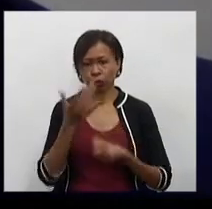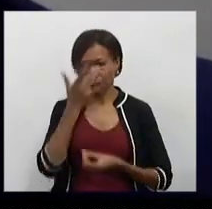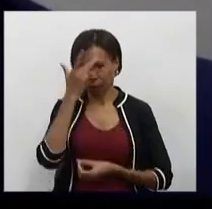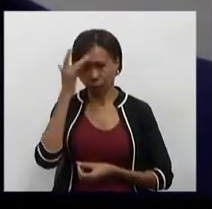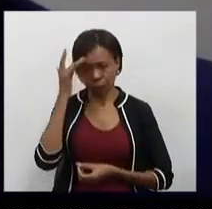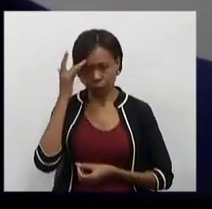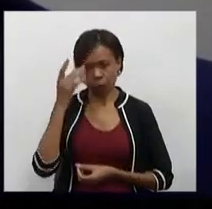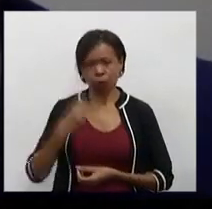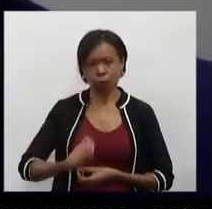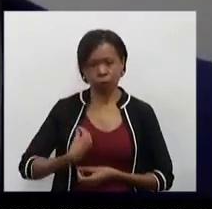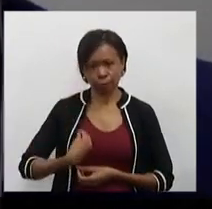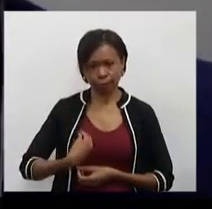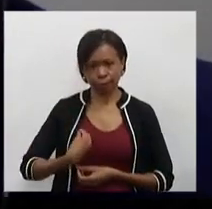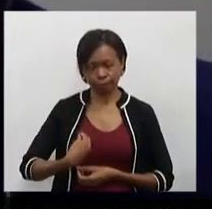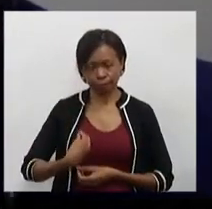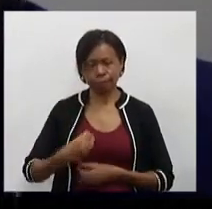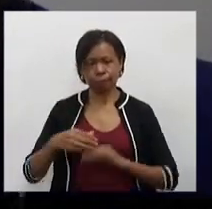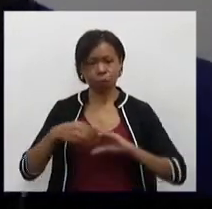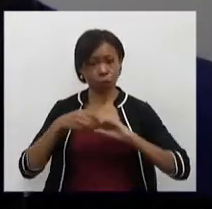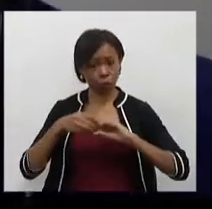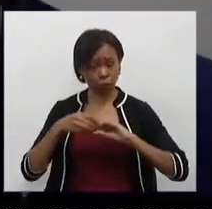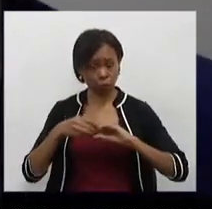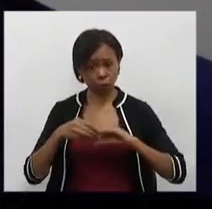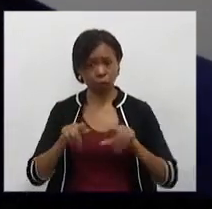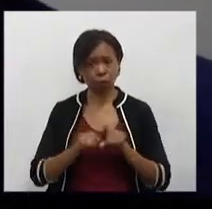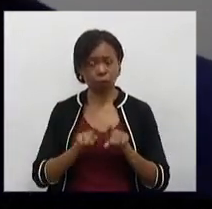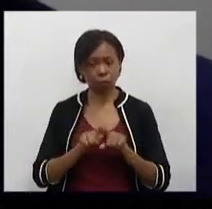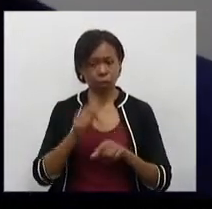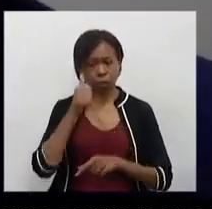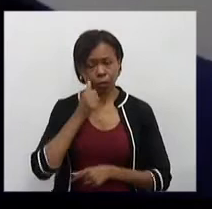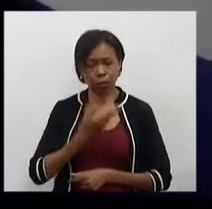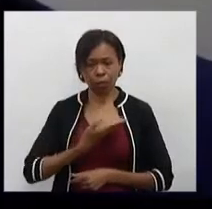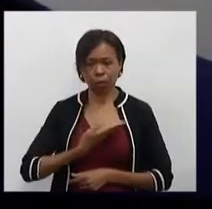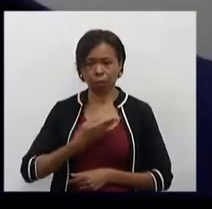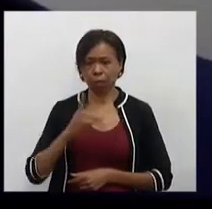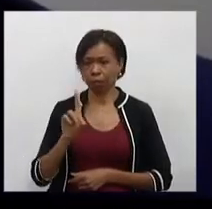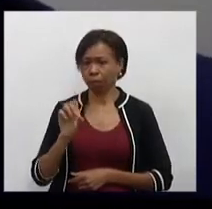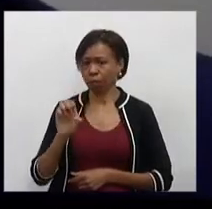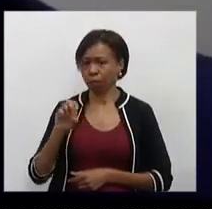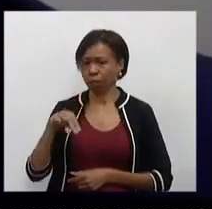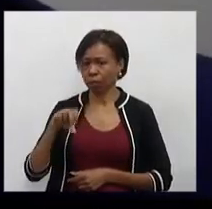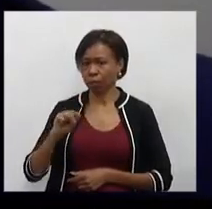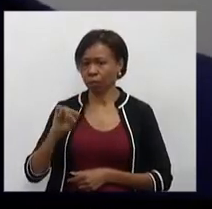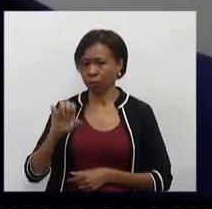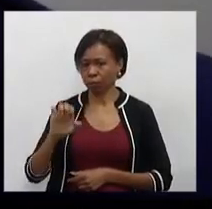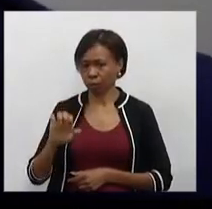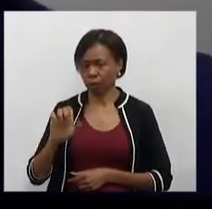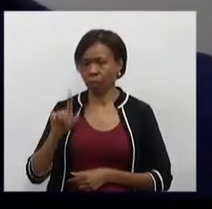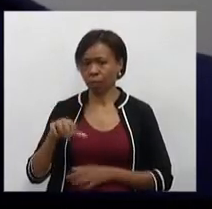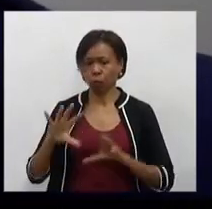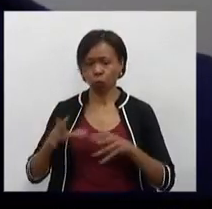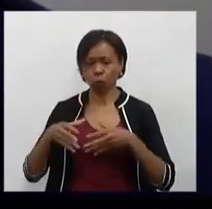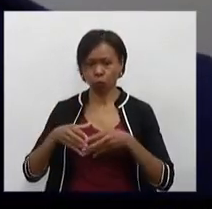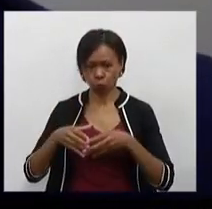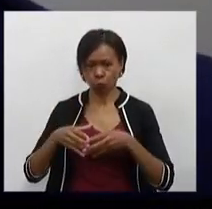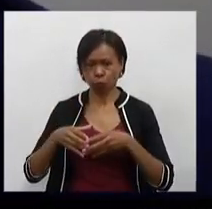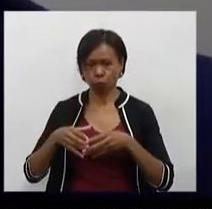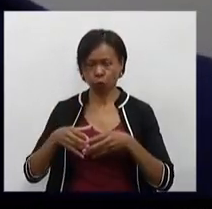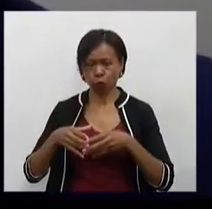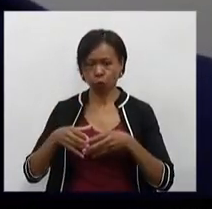aqui uma exceção para cumprimentar minha amiga Denise Martins, também integrante da Comissão de Defesa dos